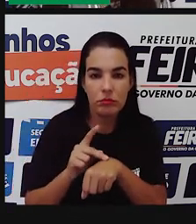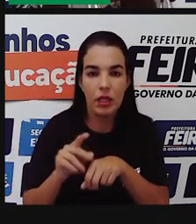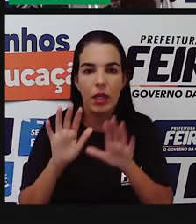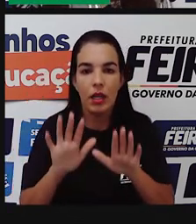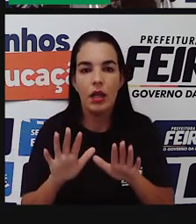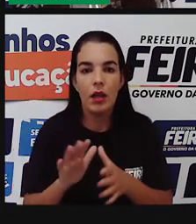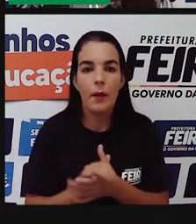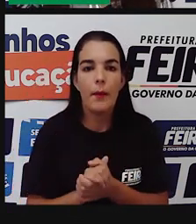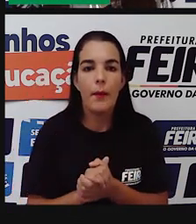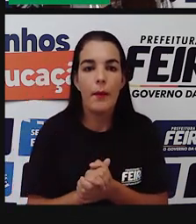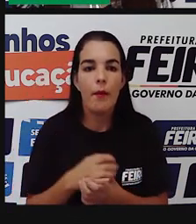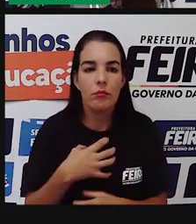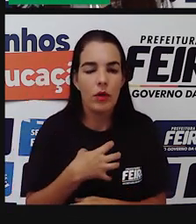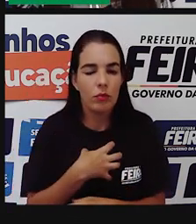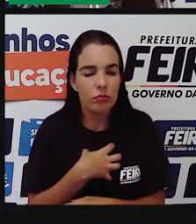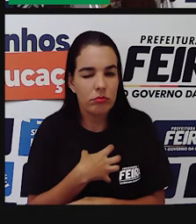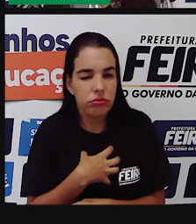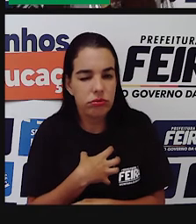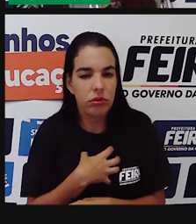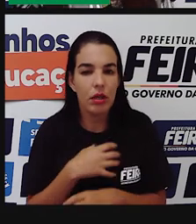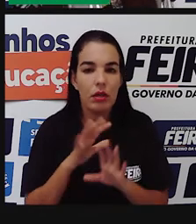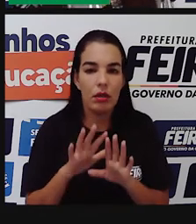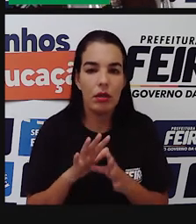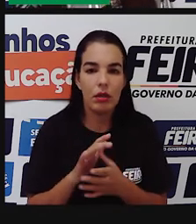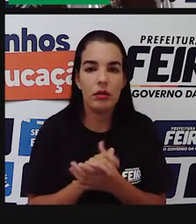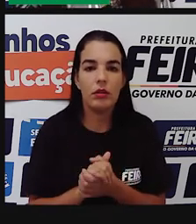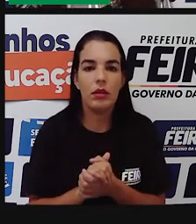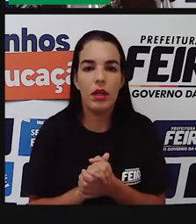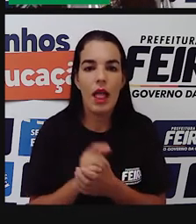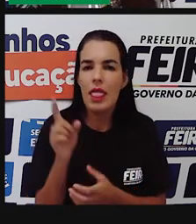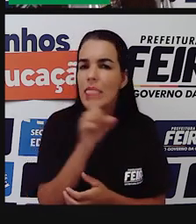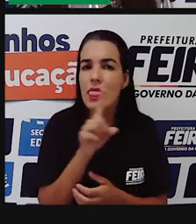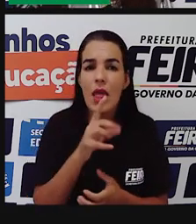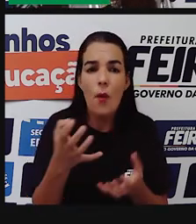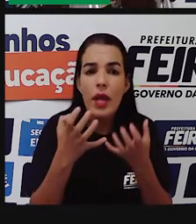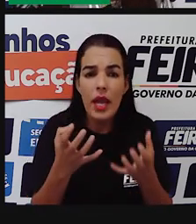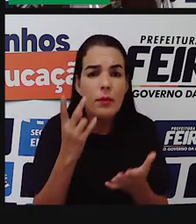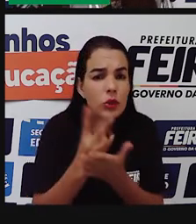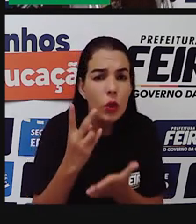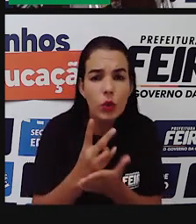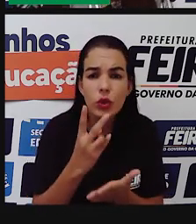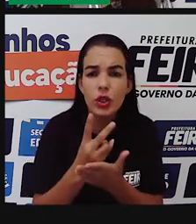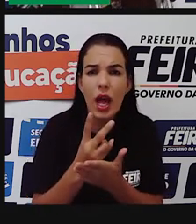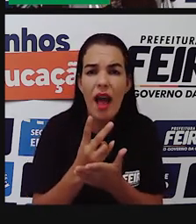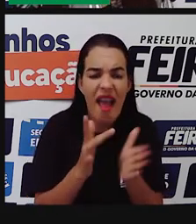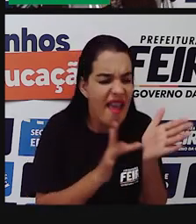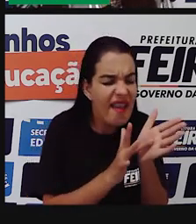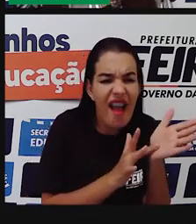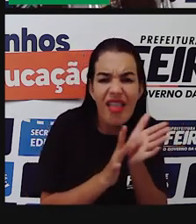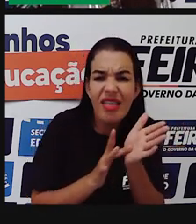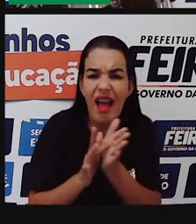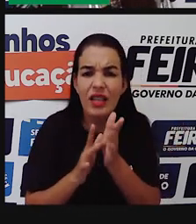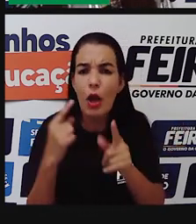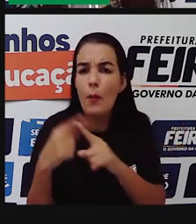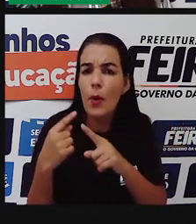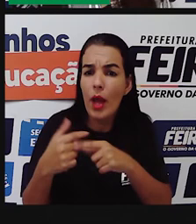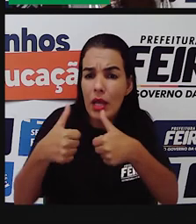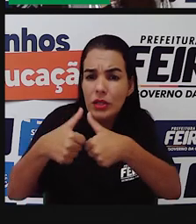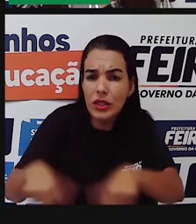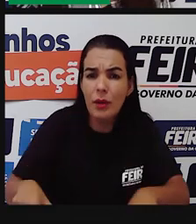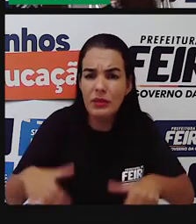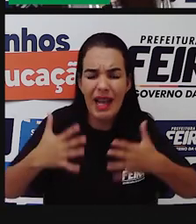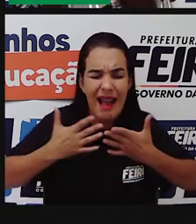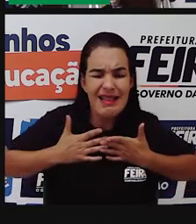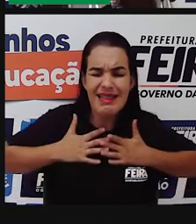silenciado. Olha como foi feita a reescrita. Não queremos continuar a ser enganados, porque estamos fartos